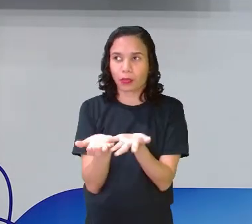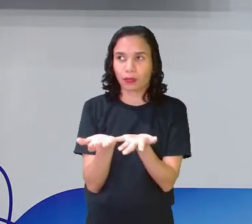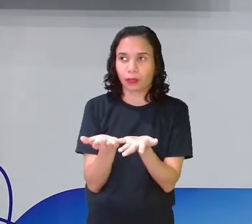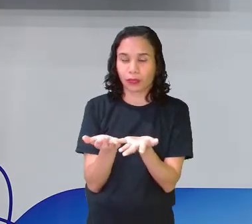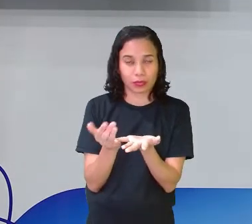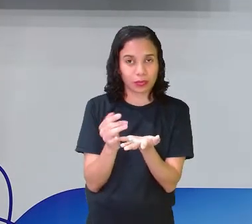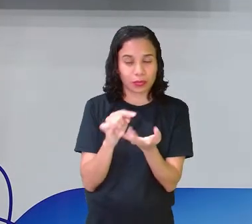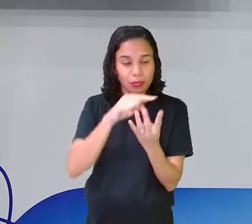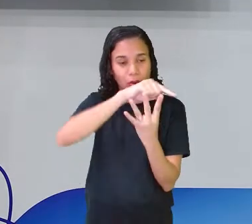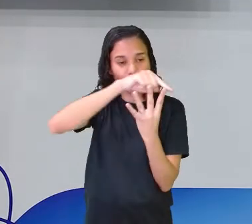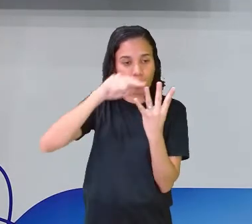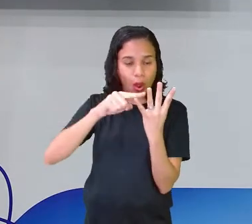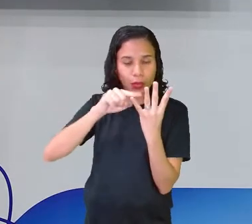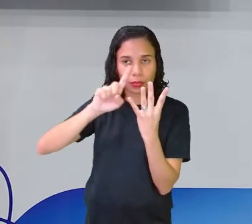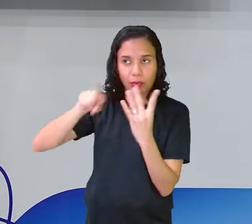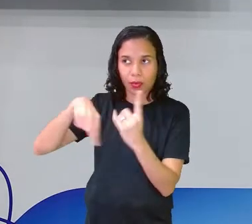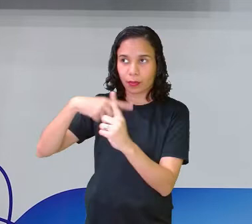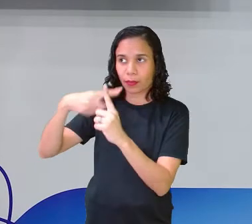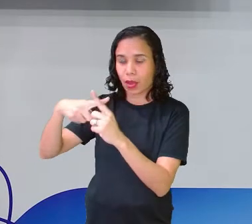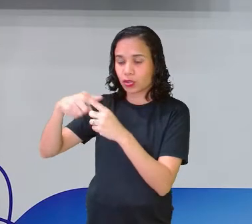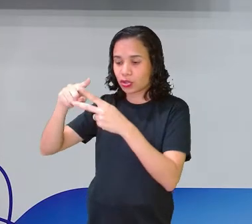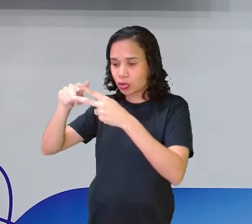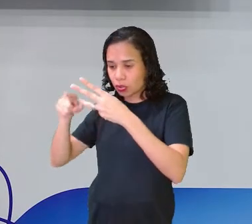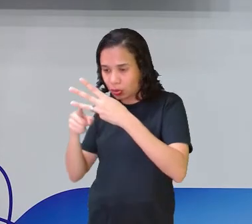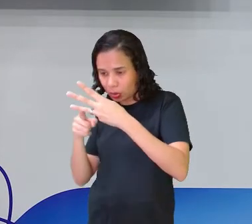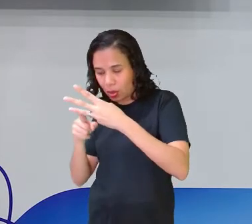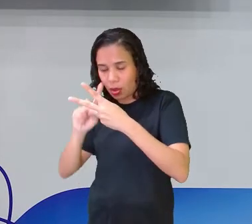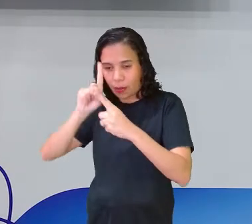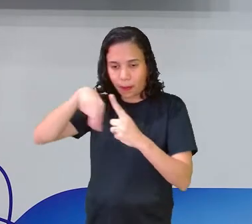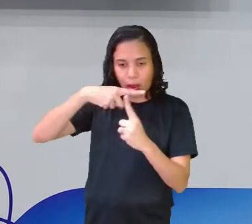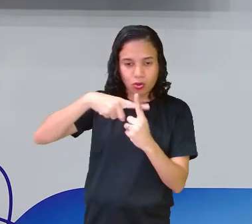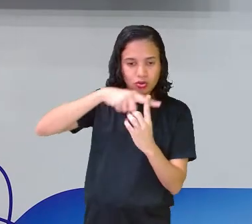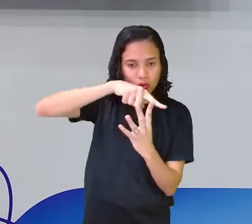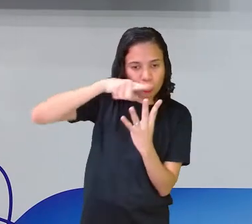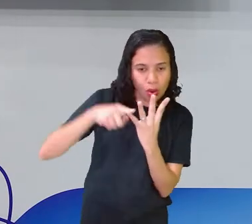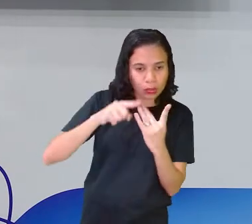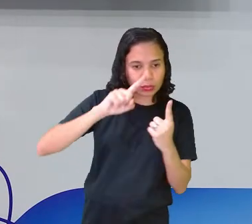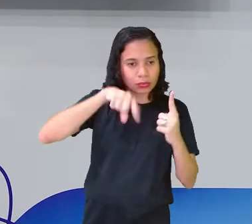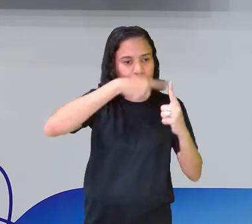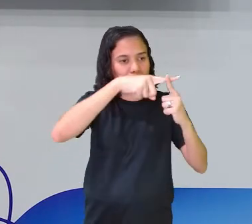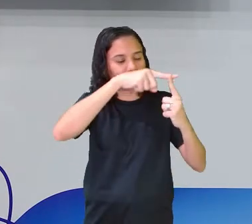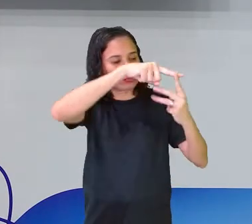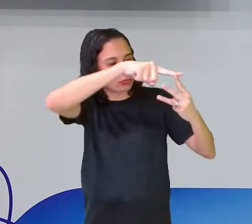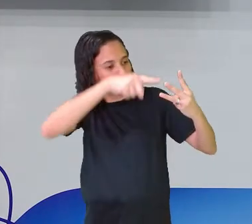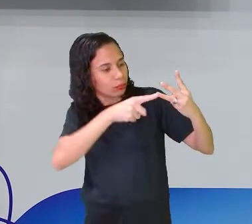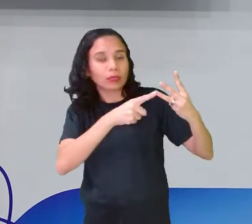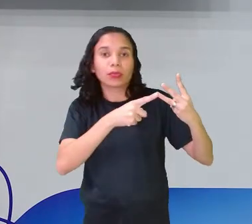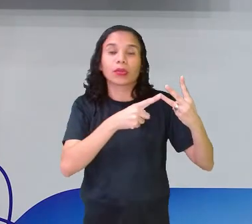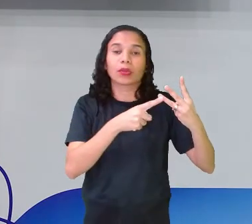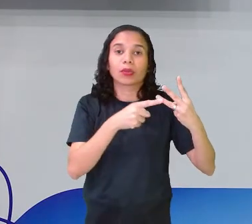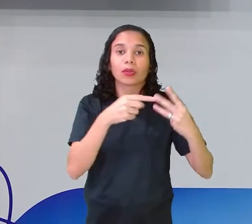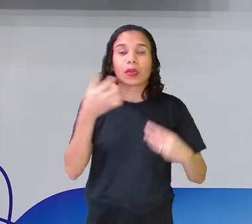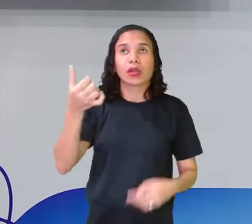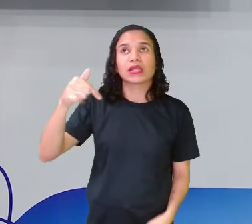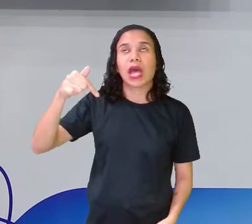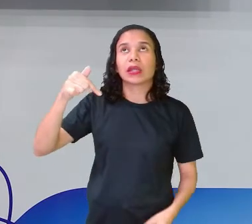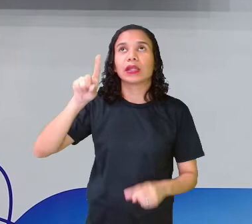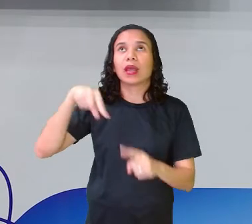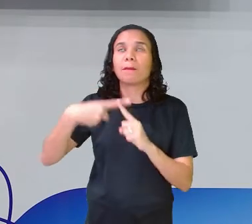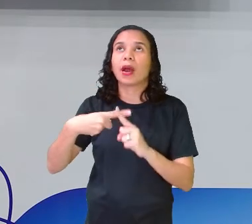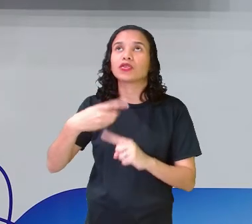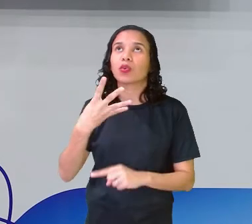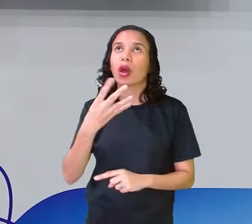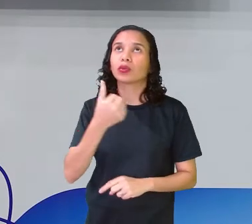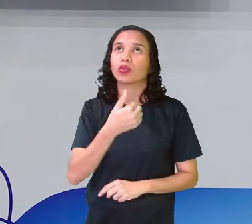tivesse 4, aqui tivesse 3, aqui tivesse 4 e aqui 3. 4 mais 3, 7, 7